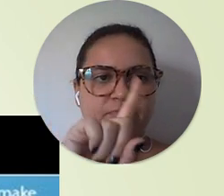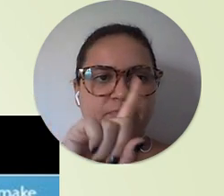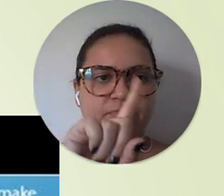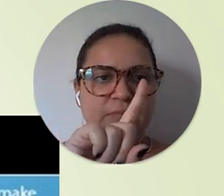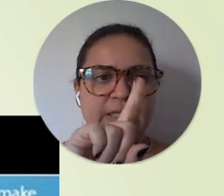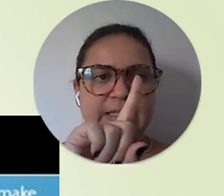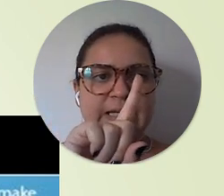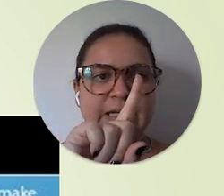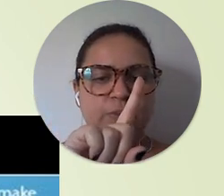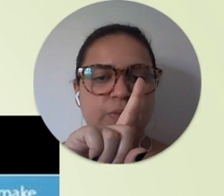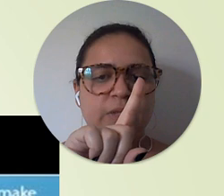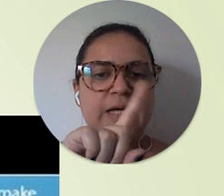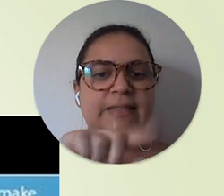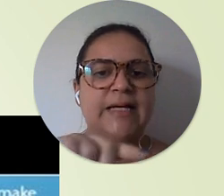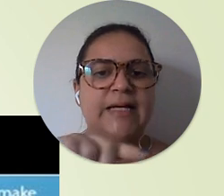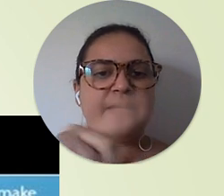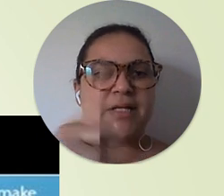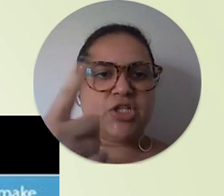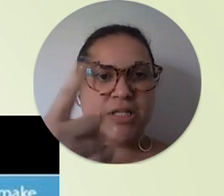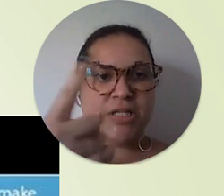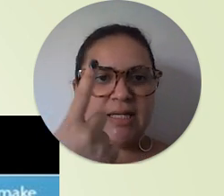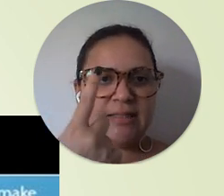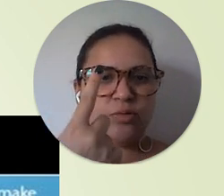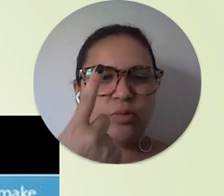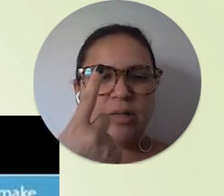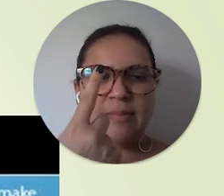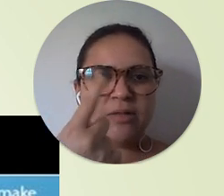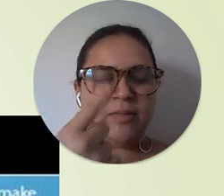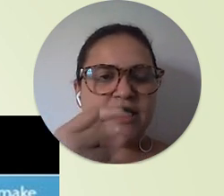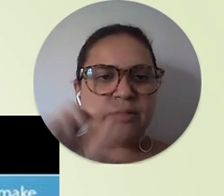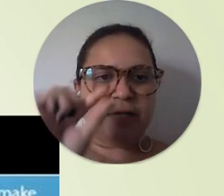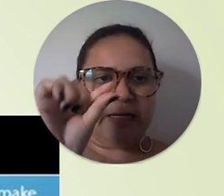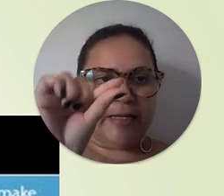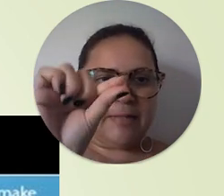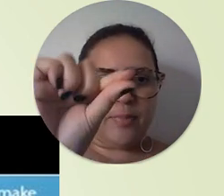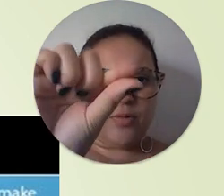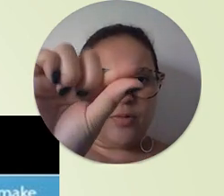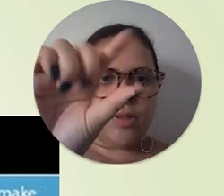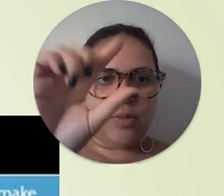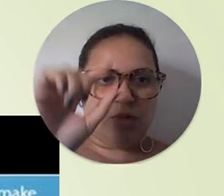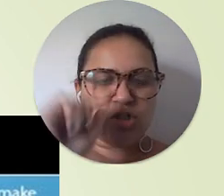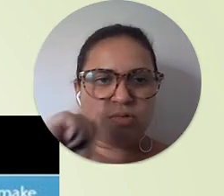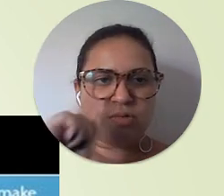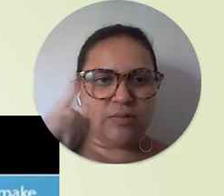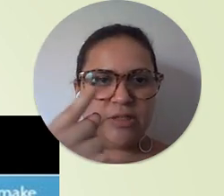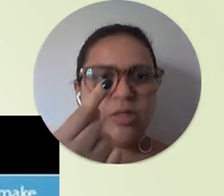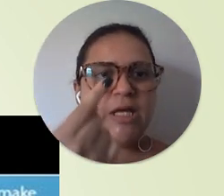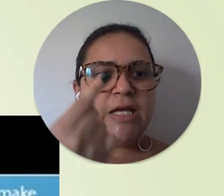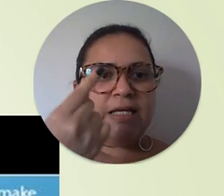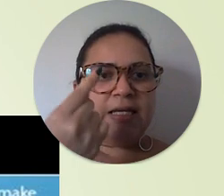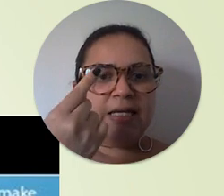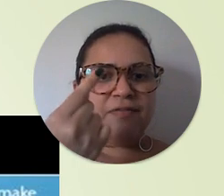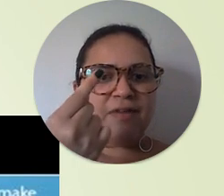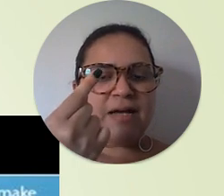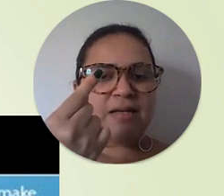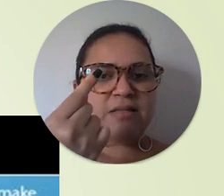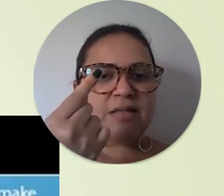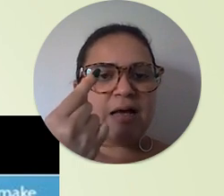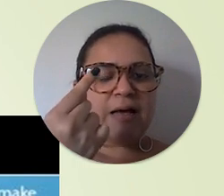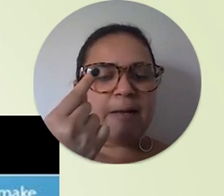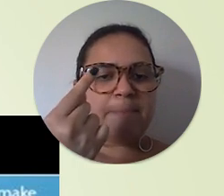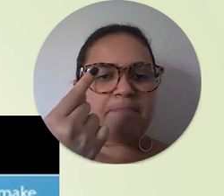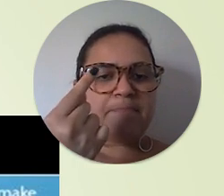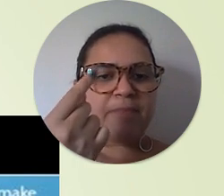dedinho indicador na câmera externa, no lugar bem iluminado, porque ele põe uma luz no teu dedo e ele